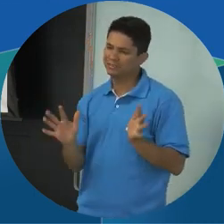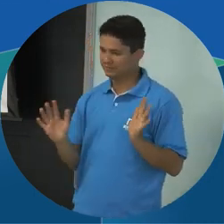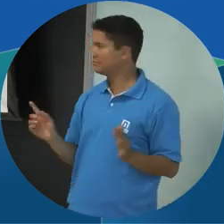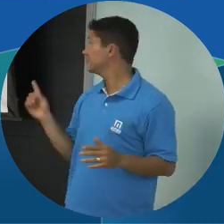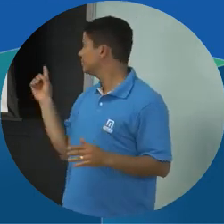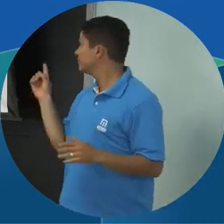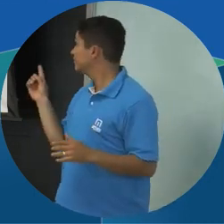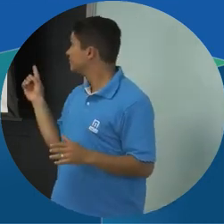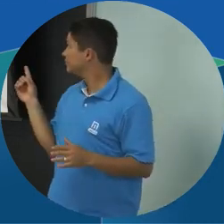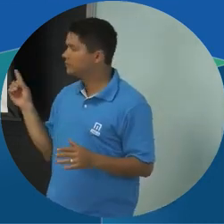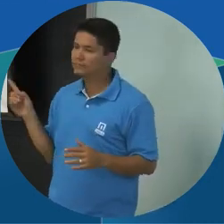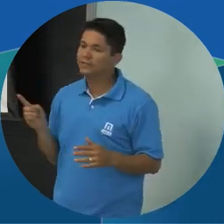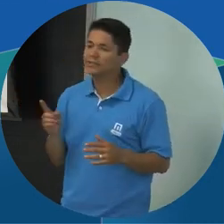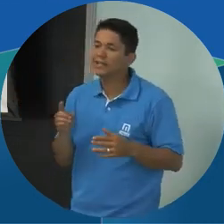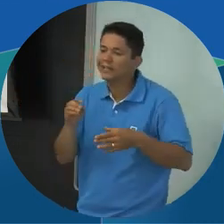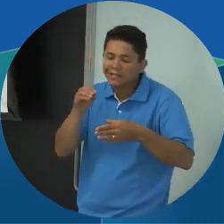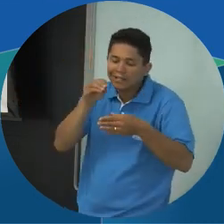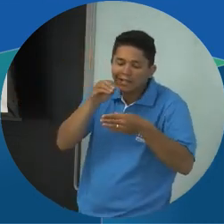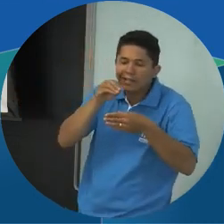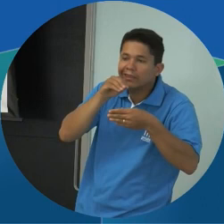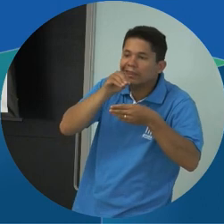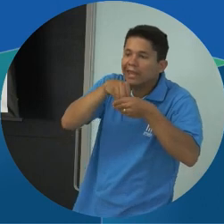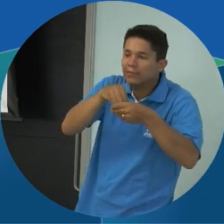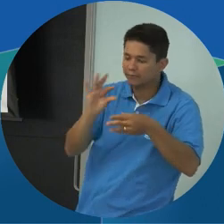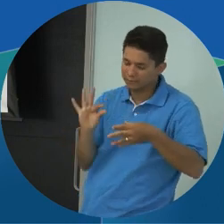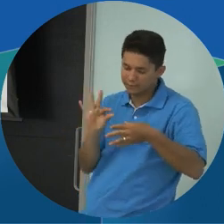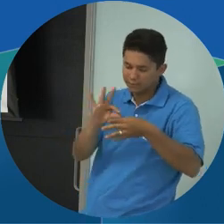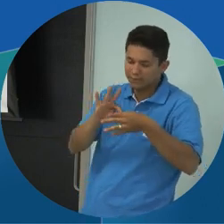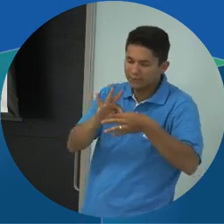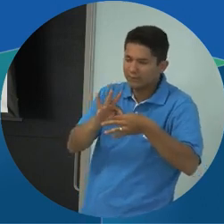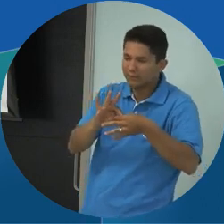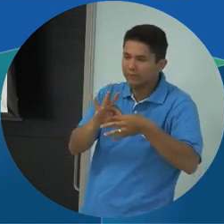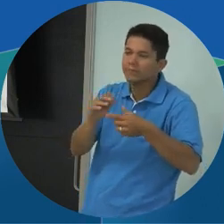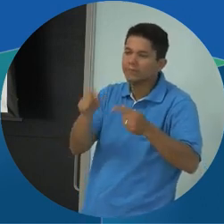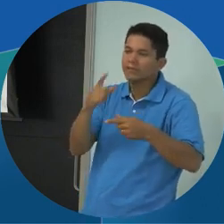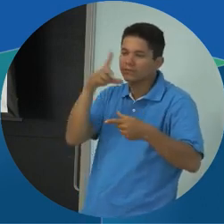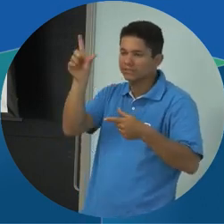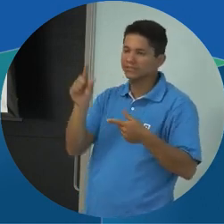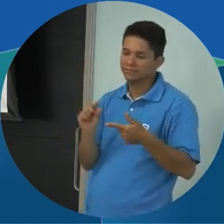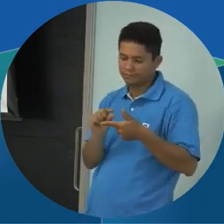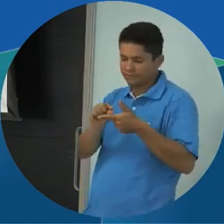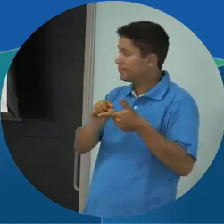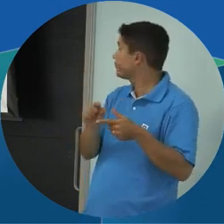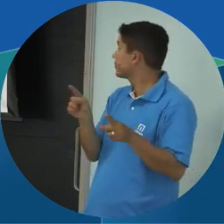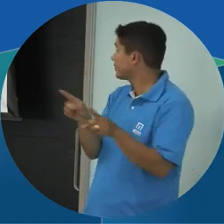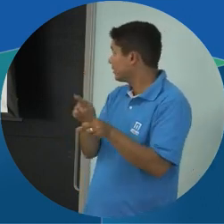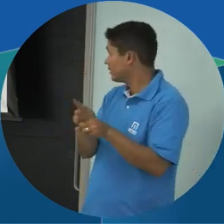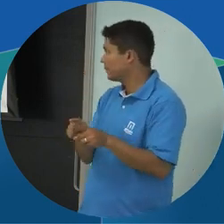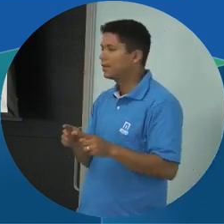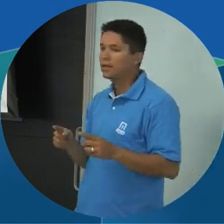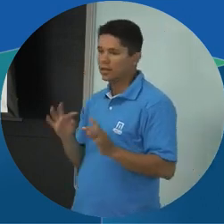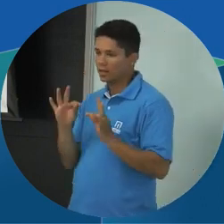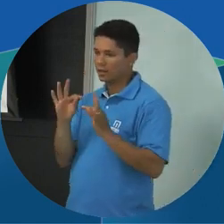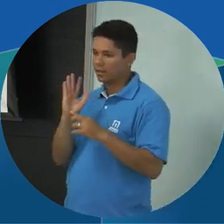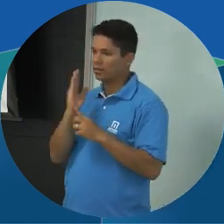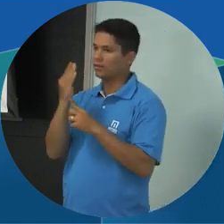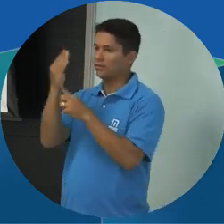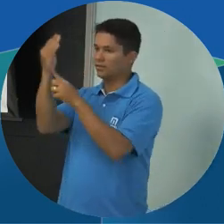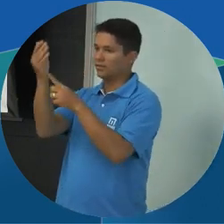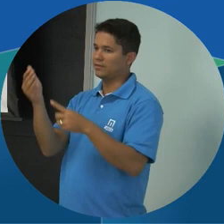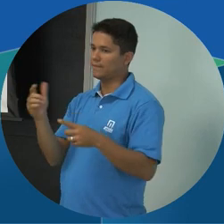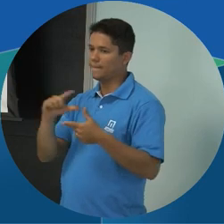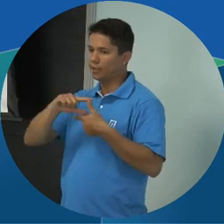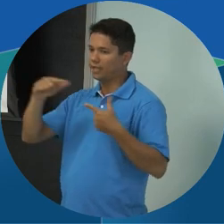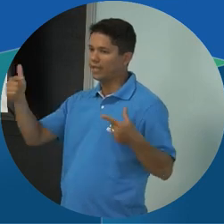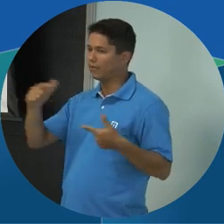acionamento. Uma simples válvula mecânica resolve o seu problema. Tá? Porém, você tem também equipamentos mais modernos. Tá? Você tem